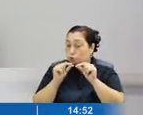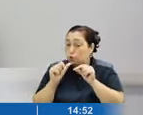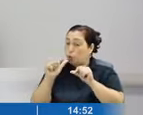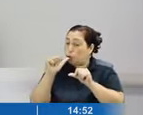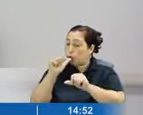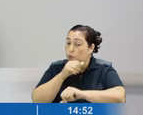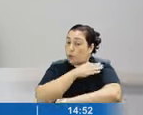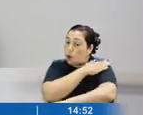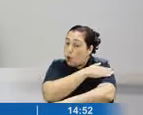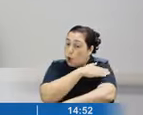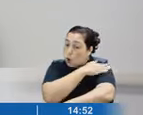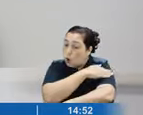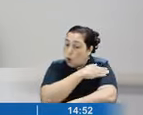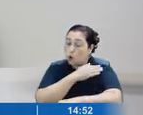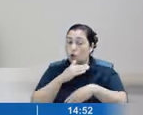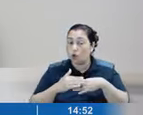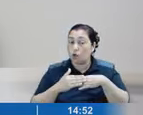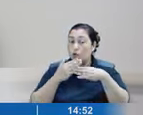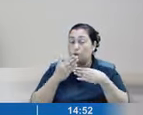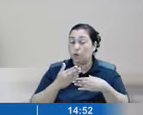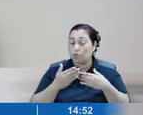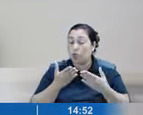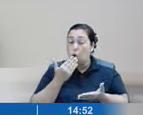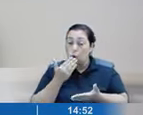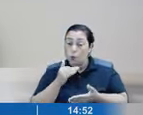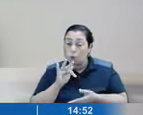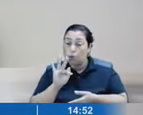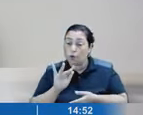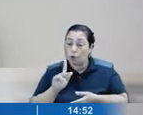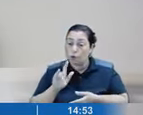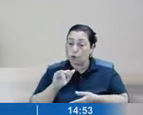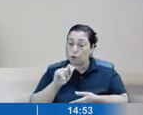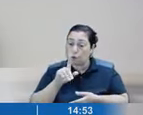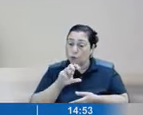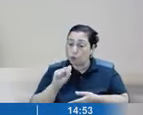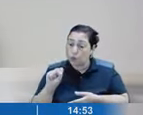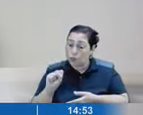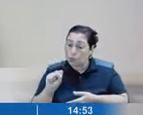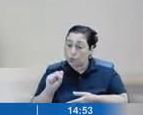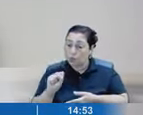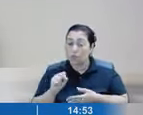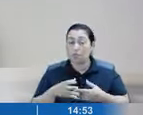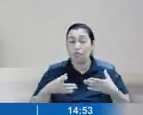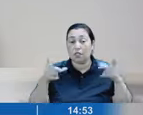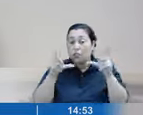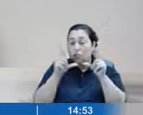álcool, aumentar meu consumo de fibras, né? Diminuir o meu consumo de